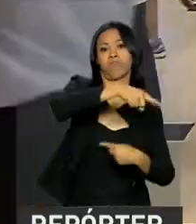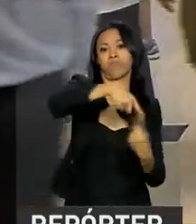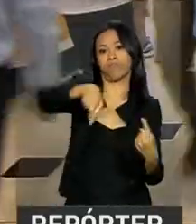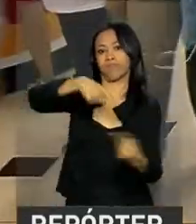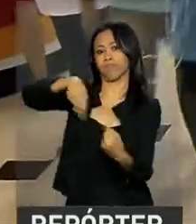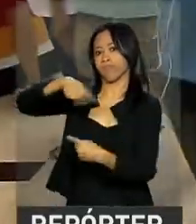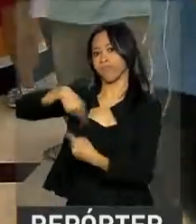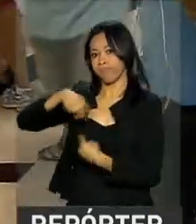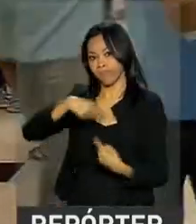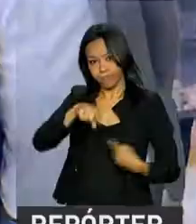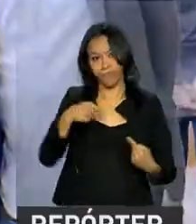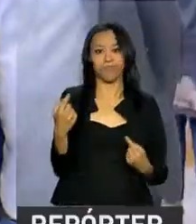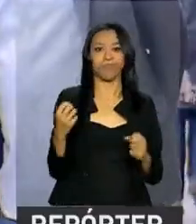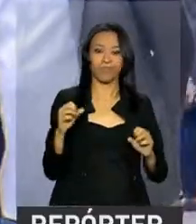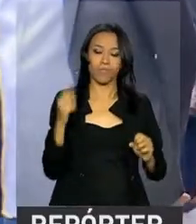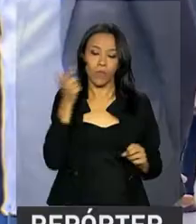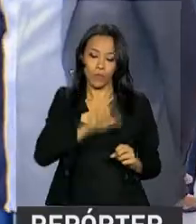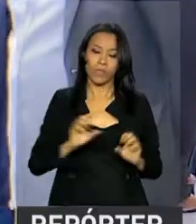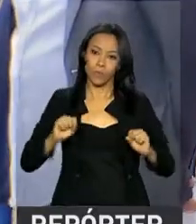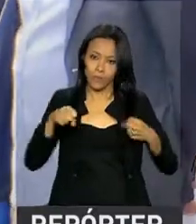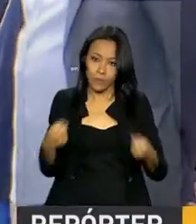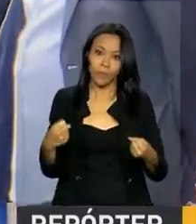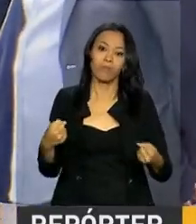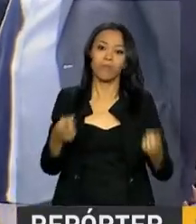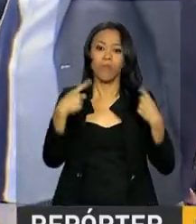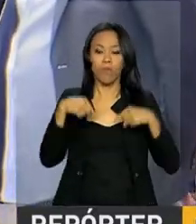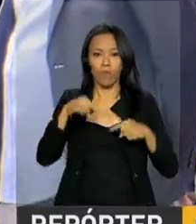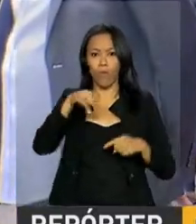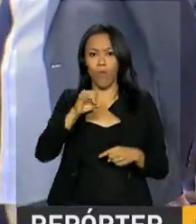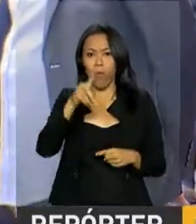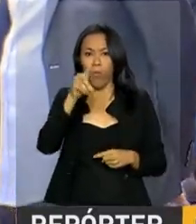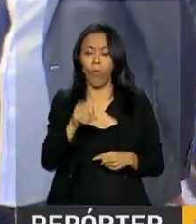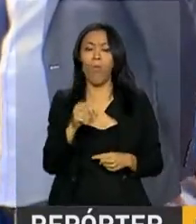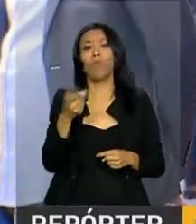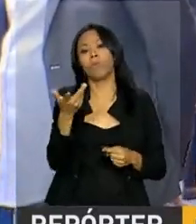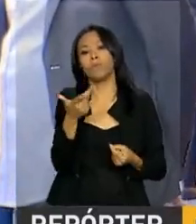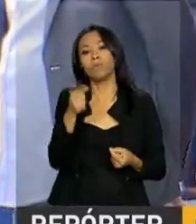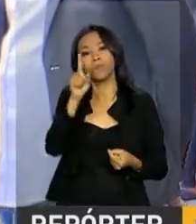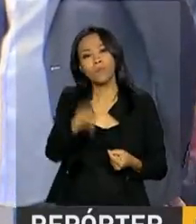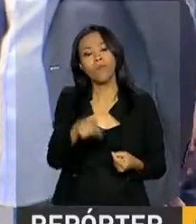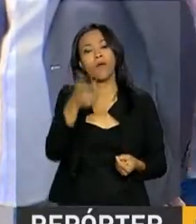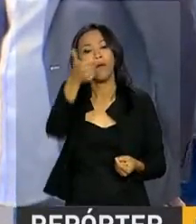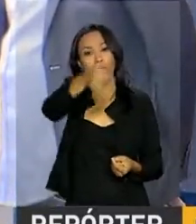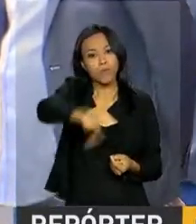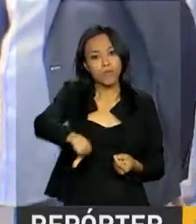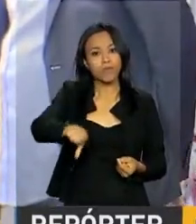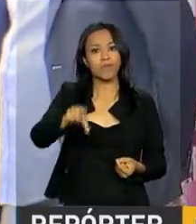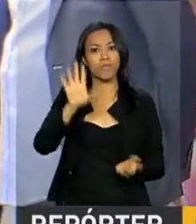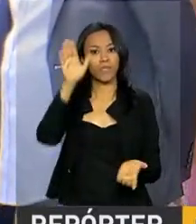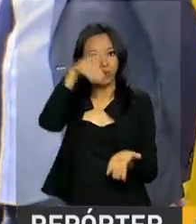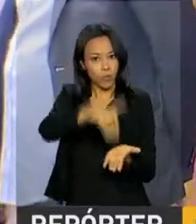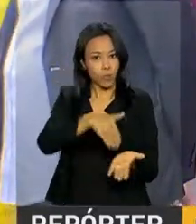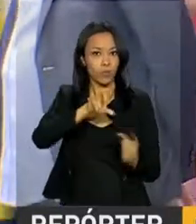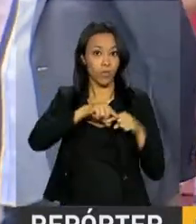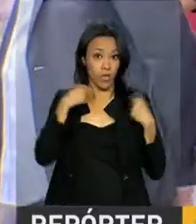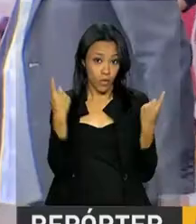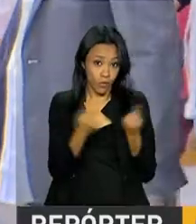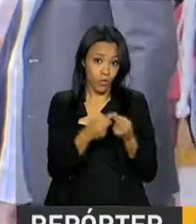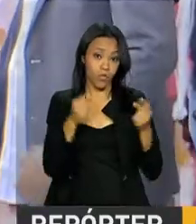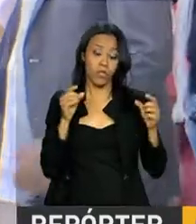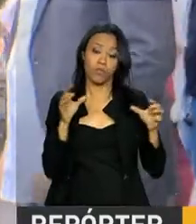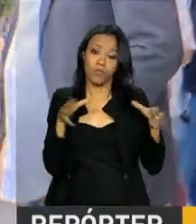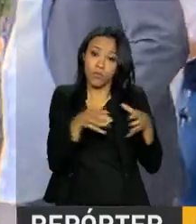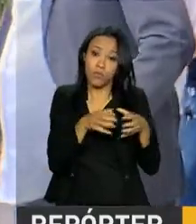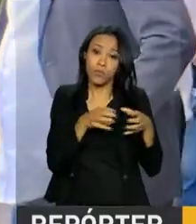ganhando força na retomada. O mercado financeiro estima que a taxa seja reduzida novamente na última reunião do Comitê de